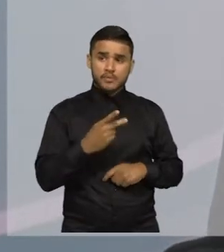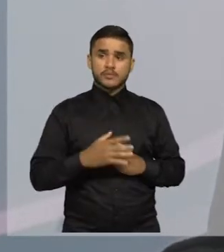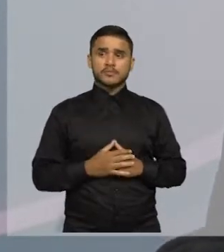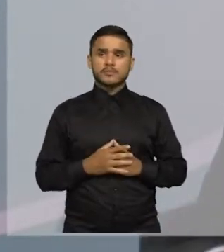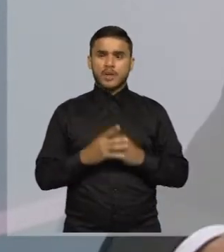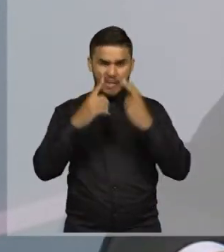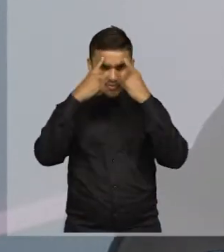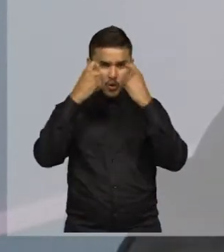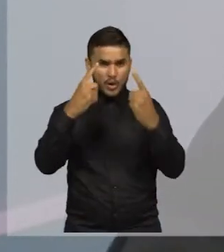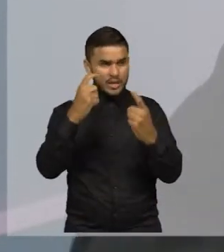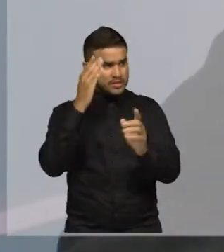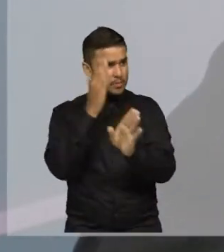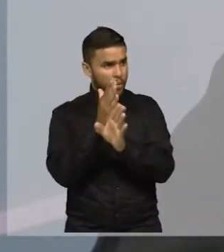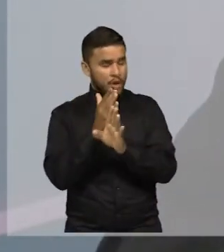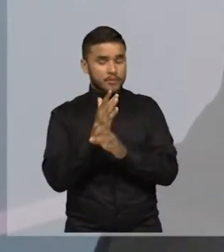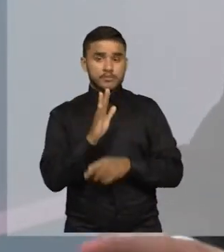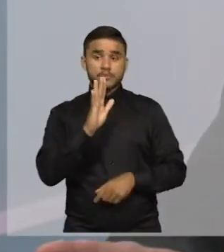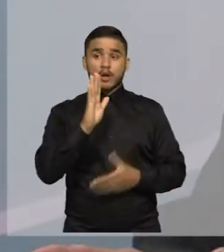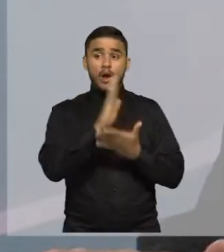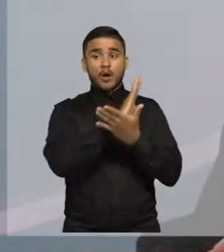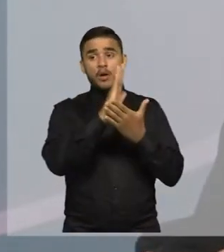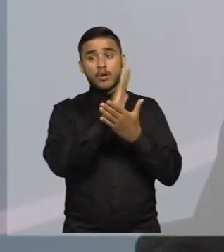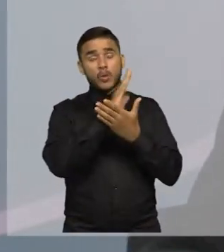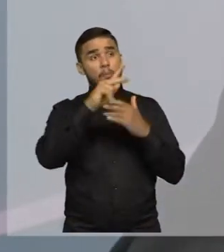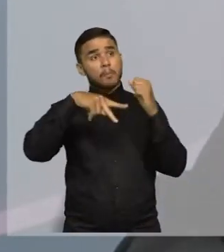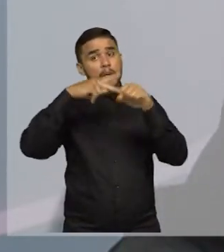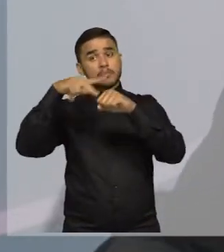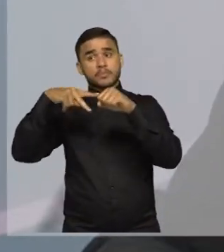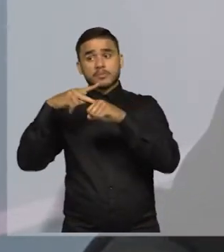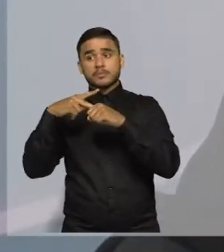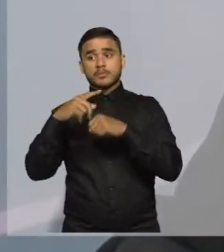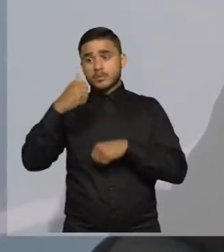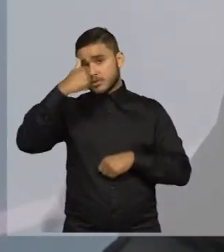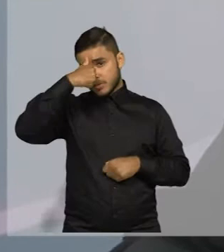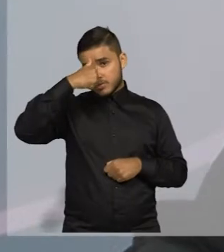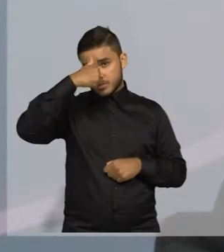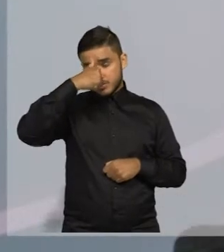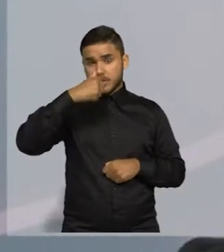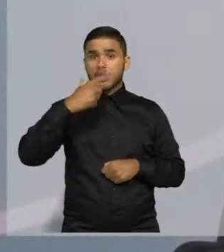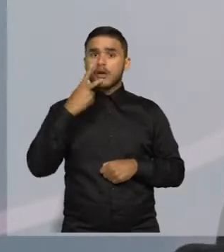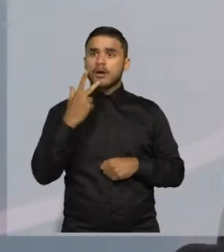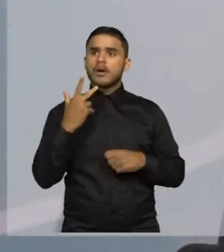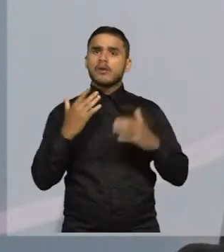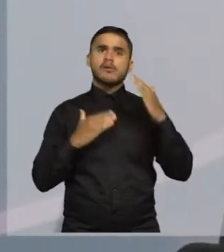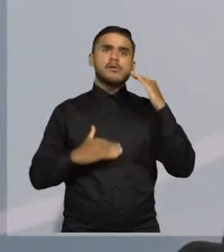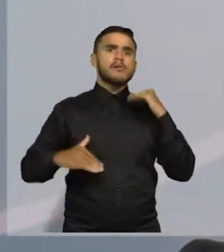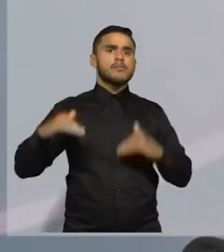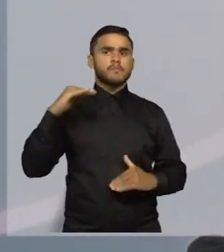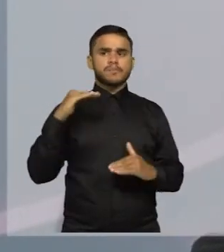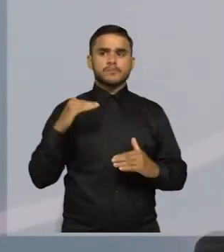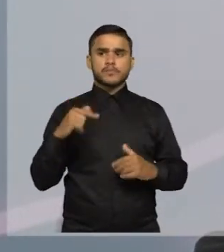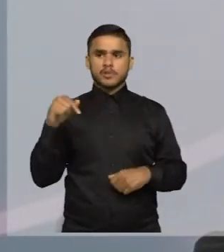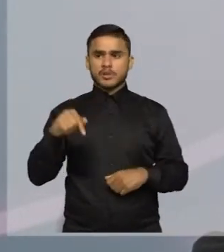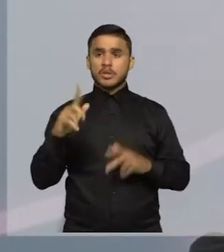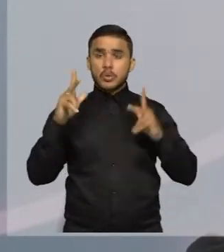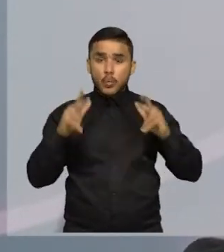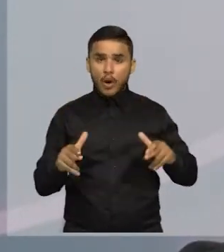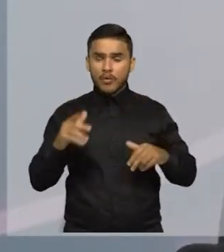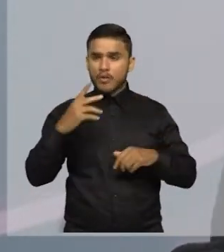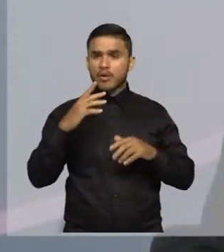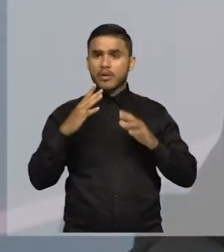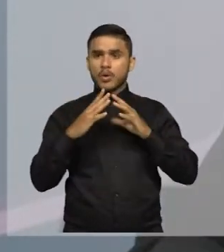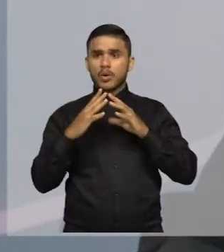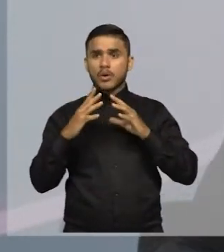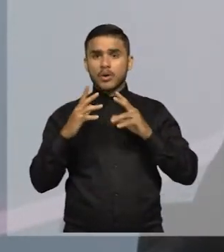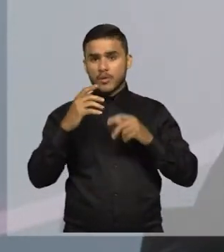para a violência. Você tem países com profunda desigualdade social, como a Índia, onde não acontece essa violência dessa forma.